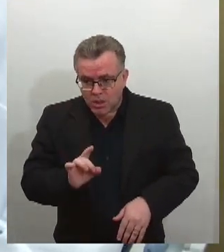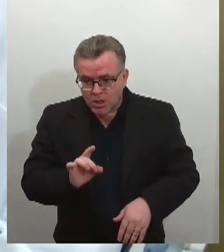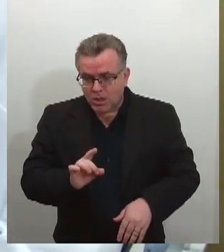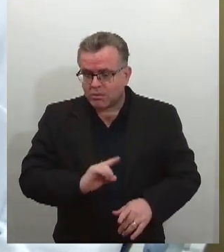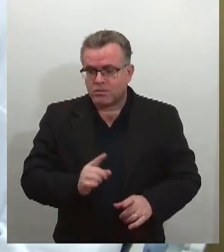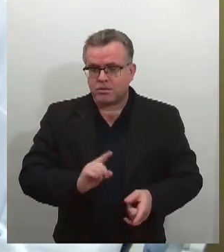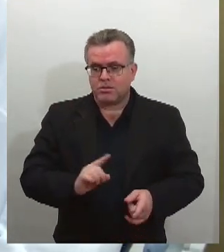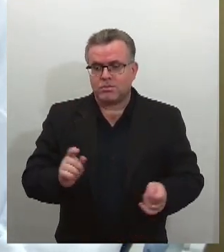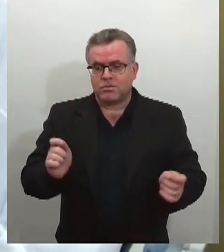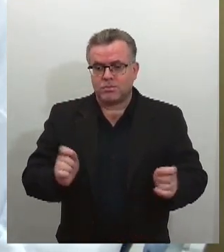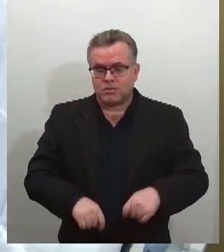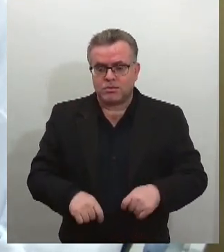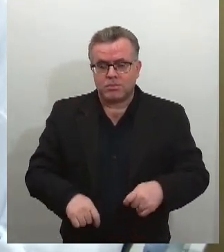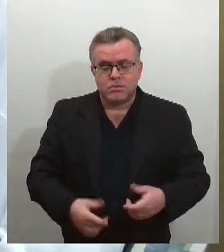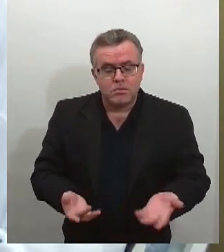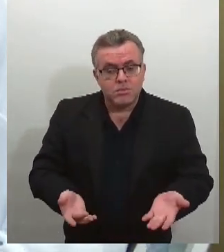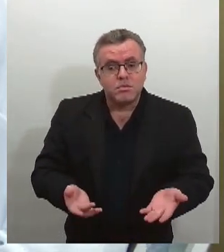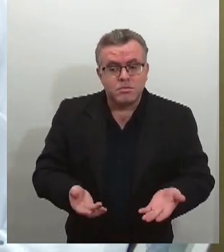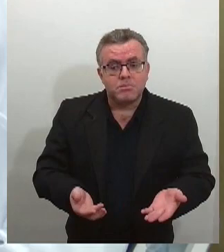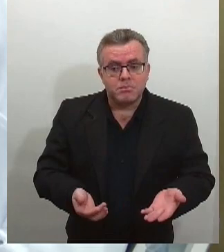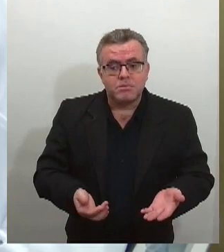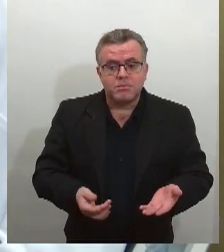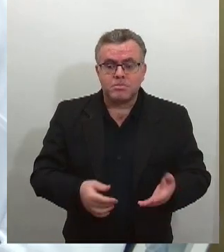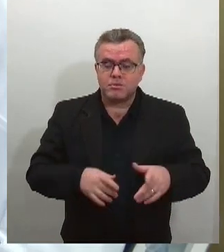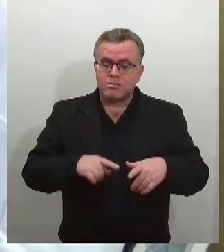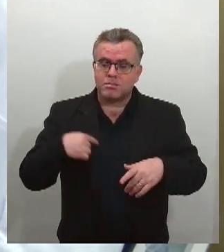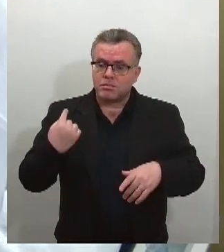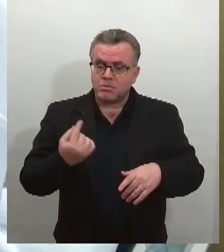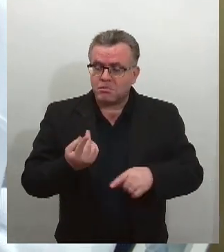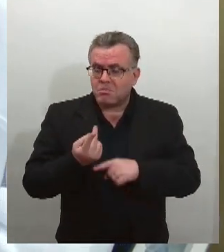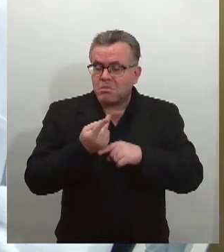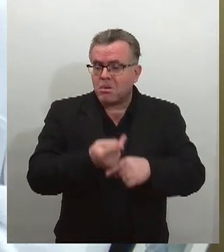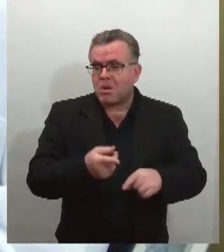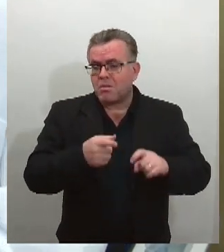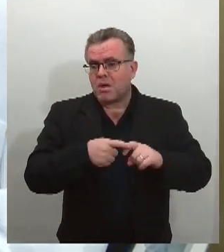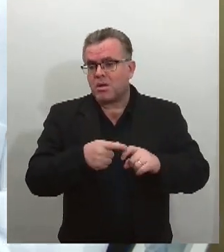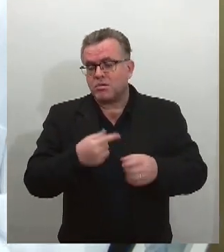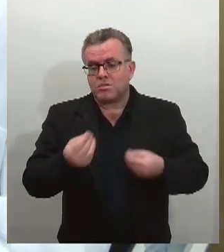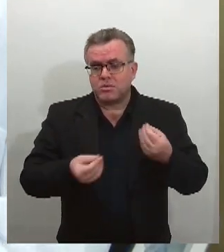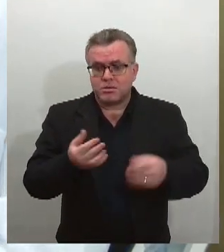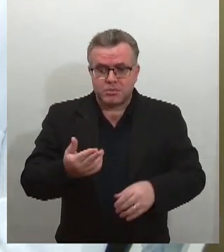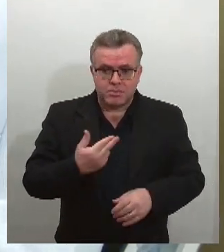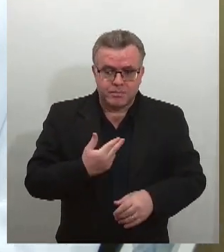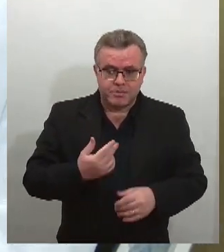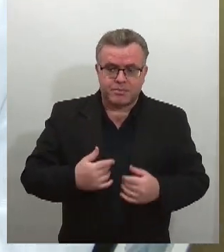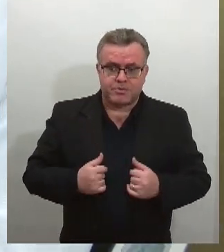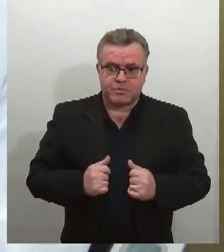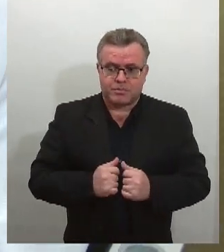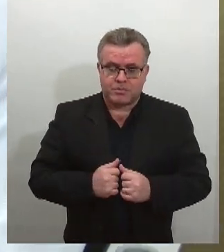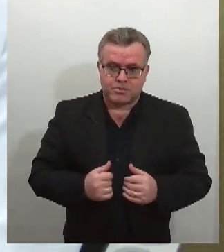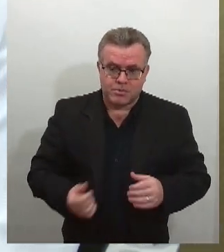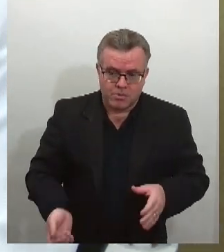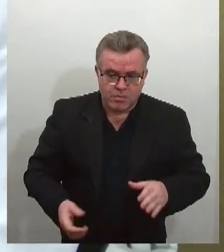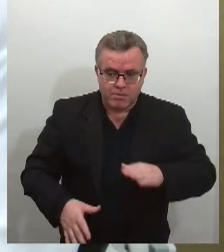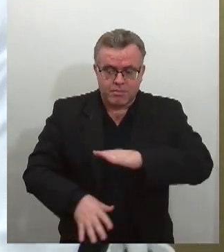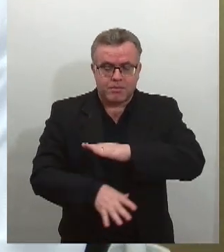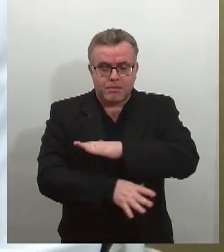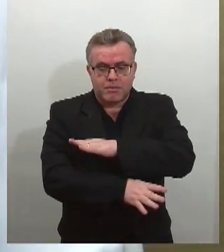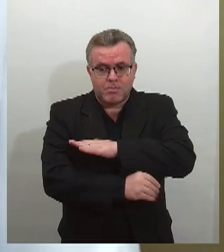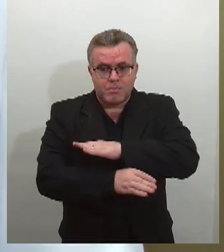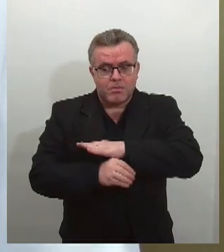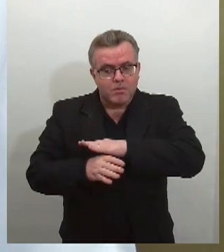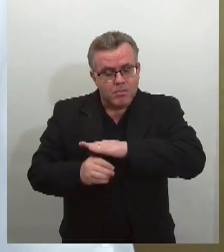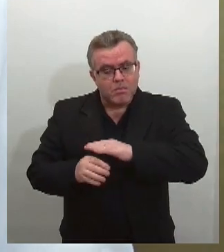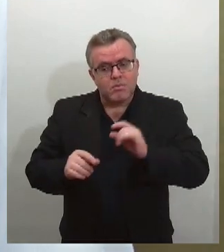isso, ela pode procurar ajuda? Explica pra gente isso. Veja, trombose existem várias causas.